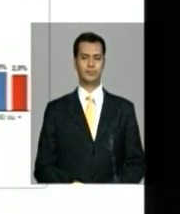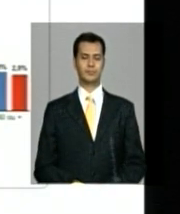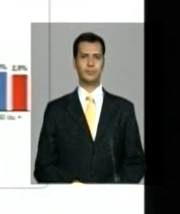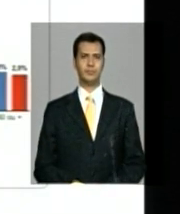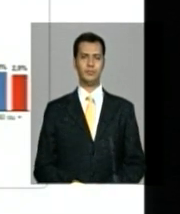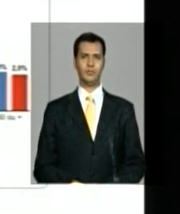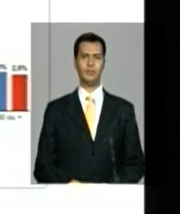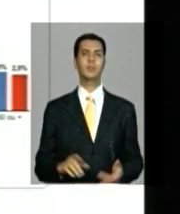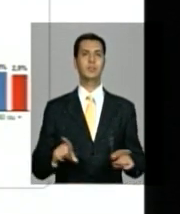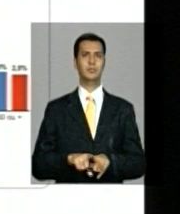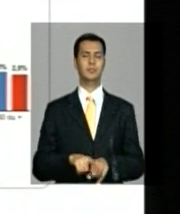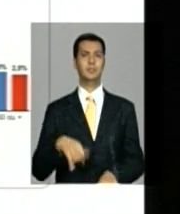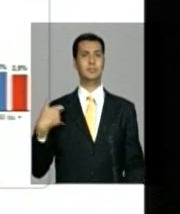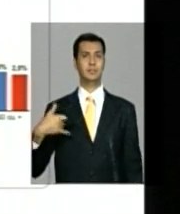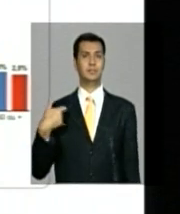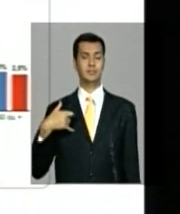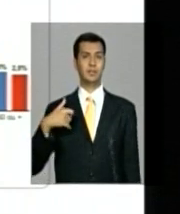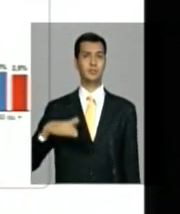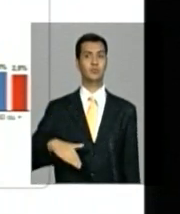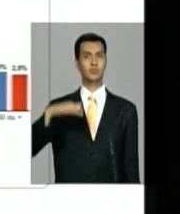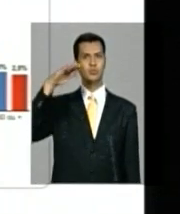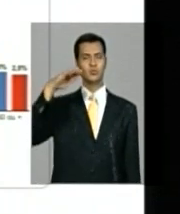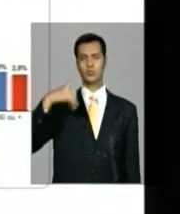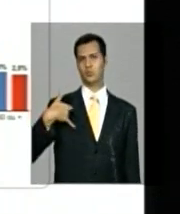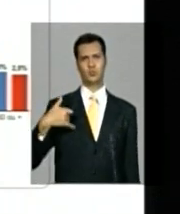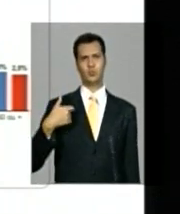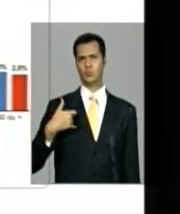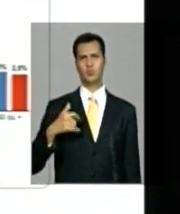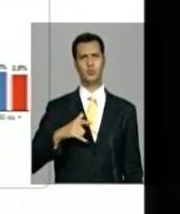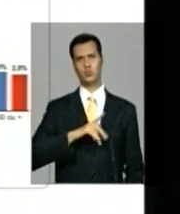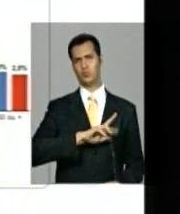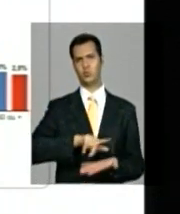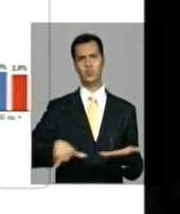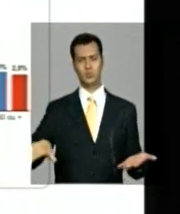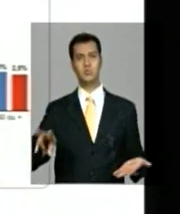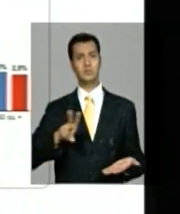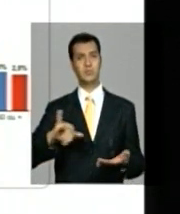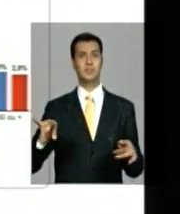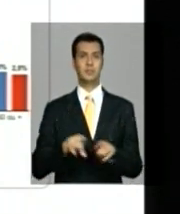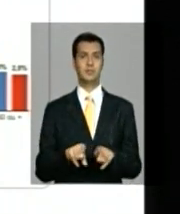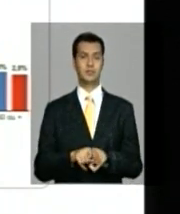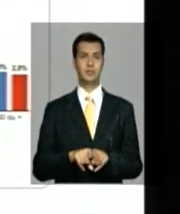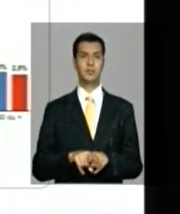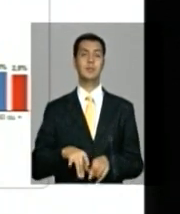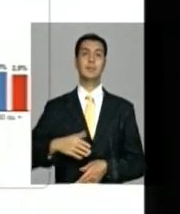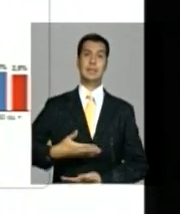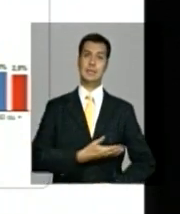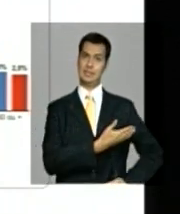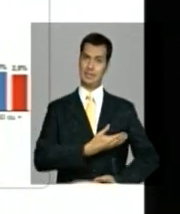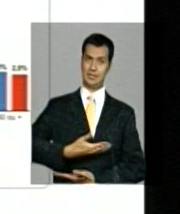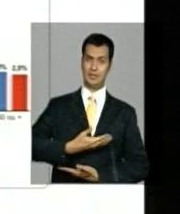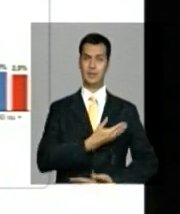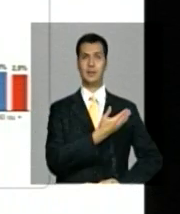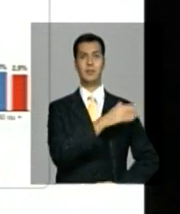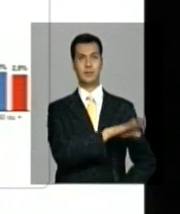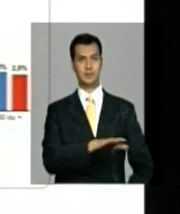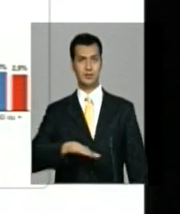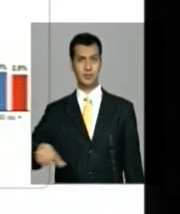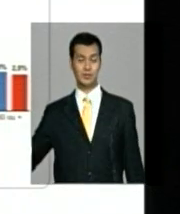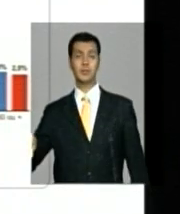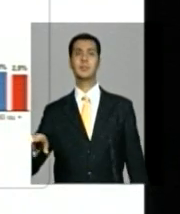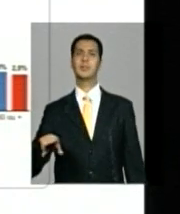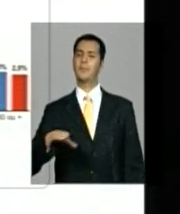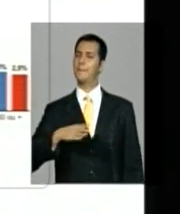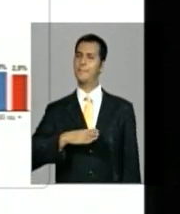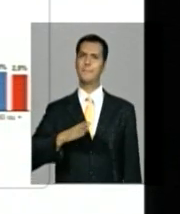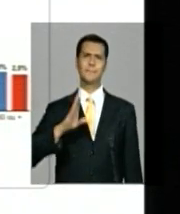para todas as faixas etárias obviamente que as crianças são as mais beneficiadas do ponto de vista de saírem da